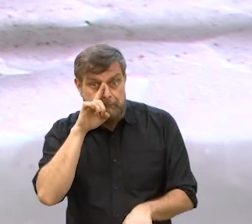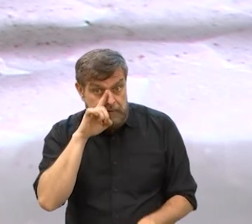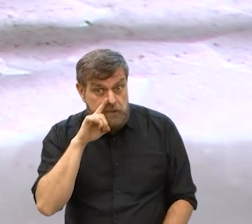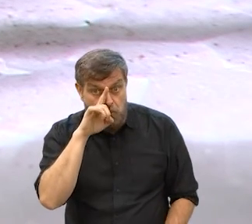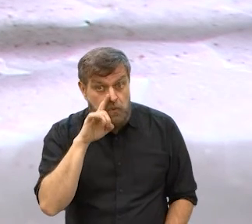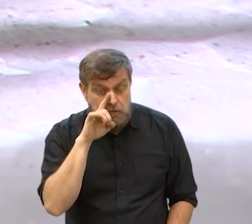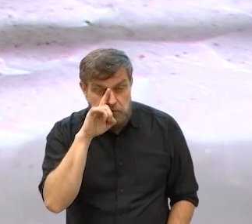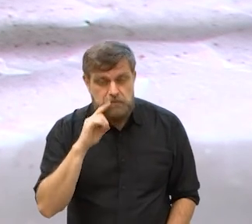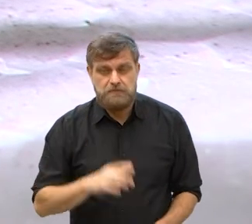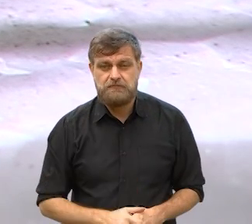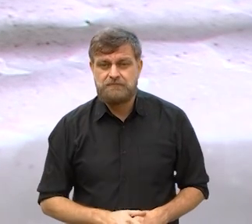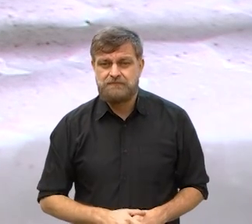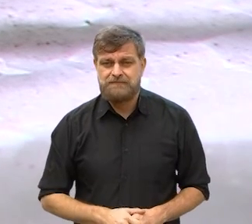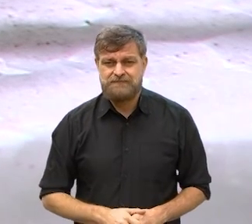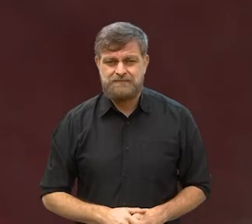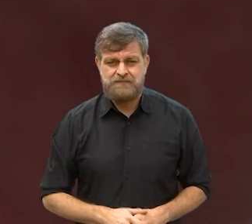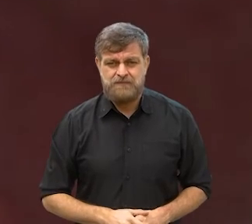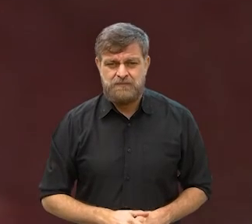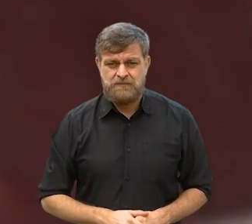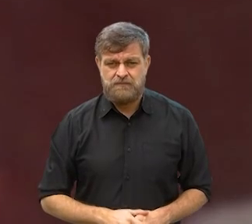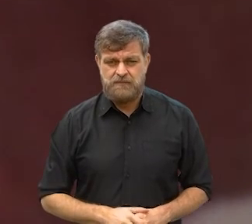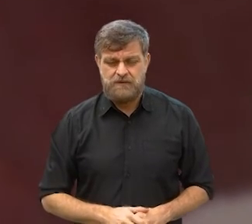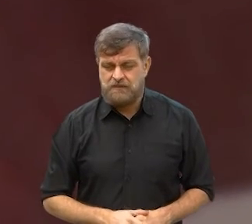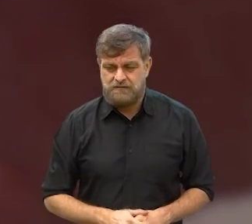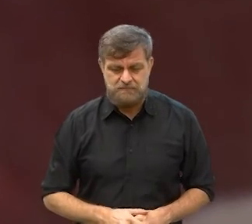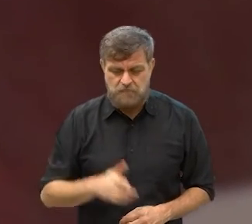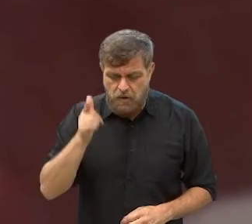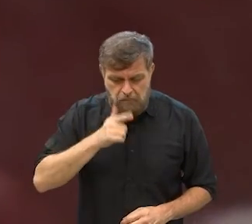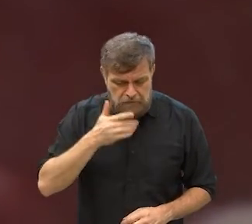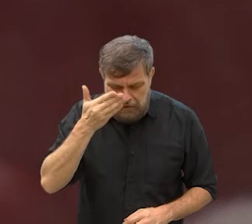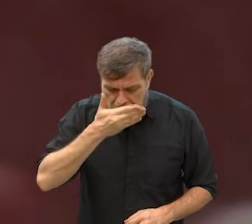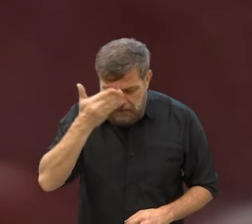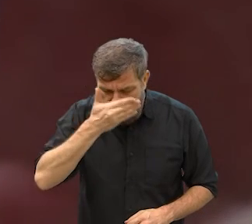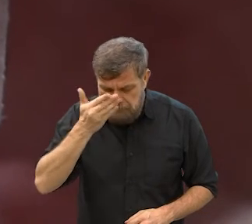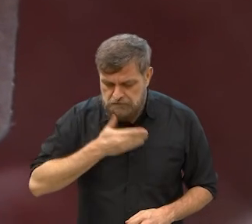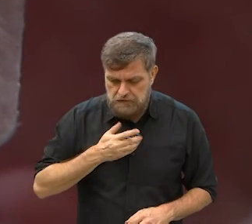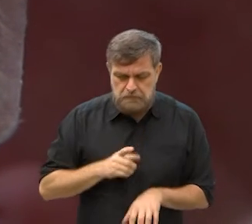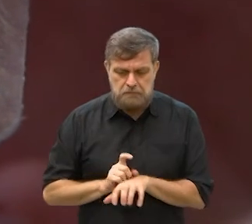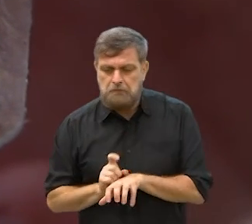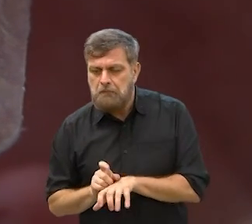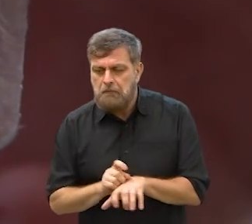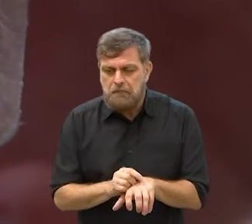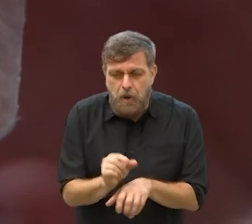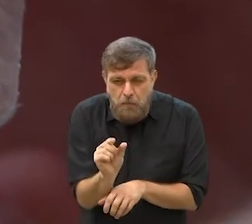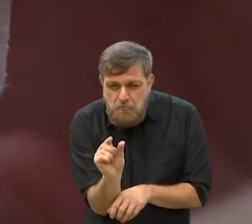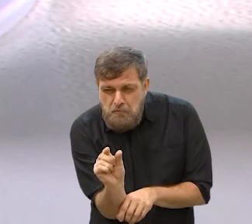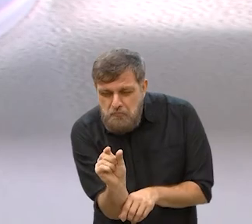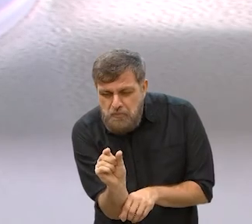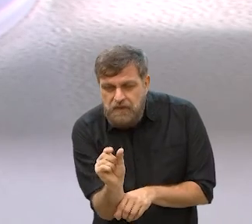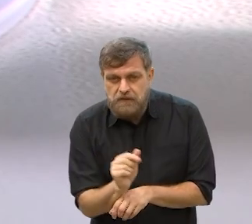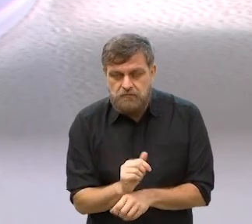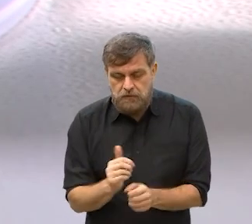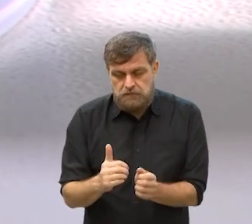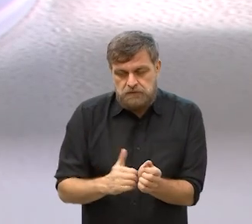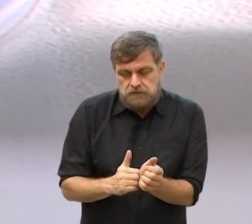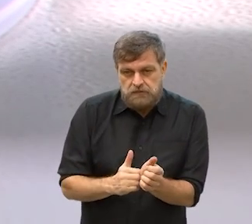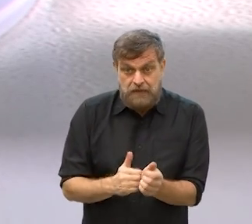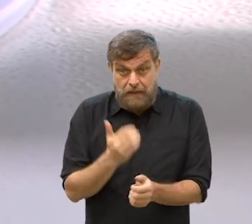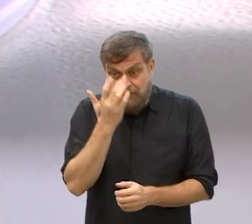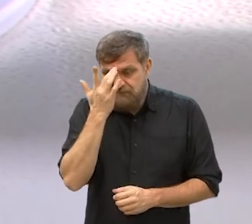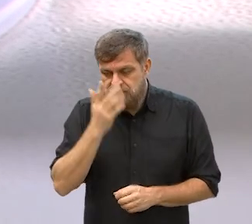né? Praticamente você não consegue ver, dependendo do tamanho, se esconde com